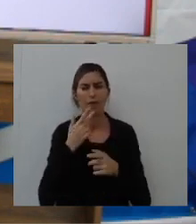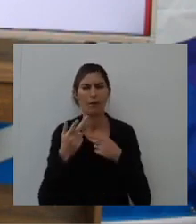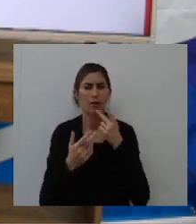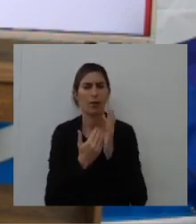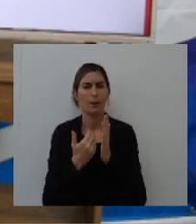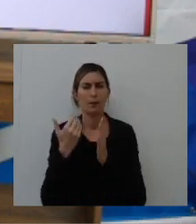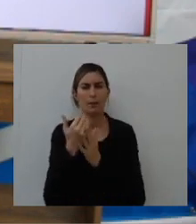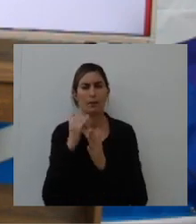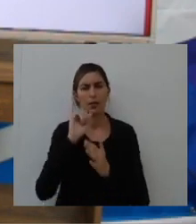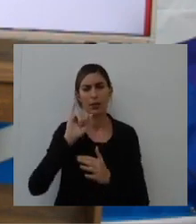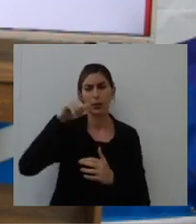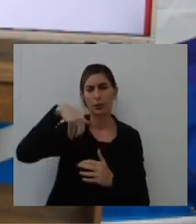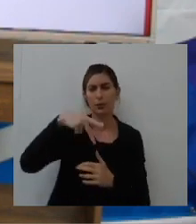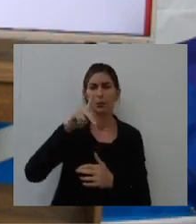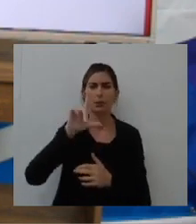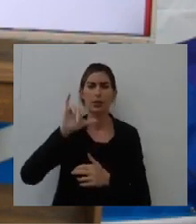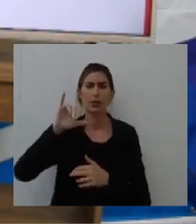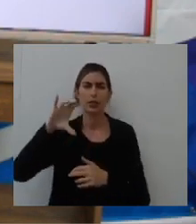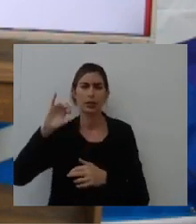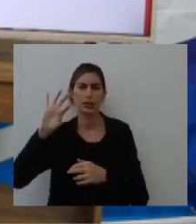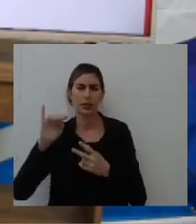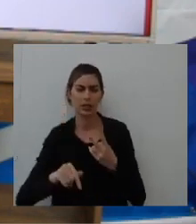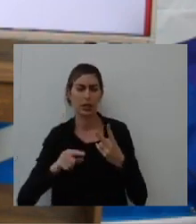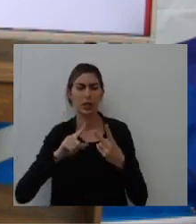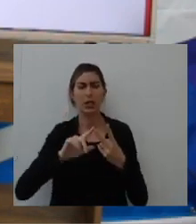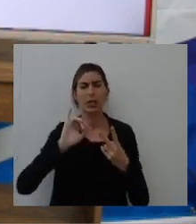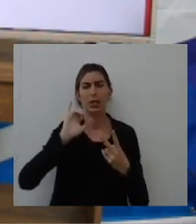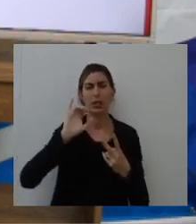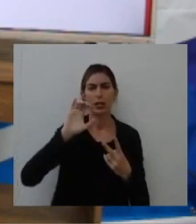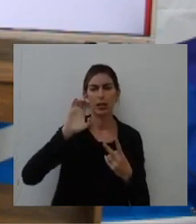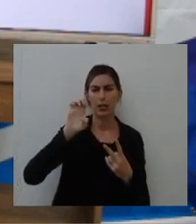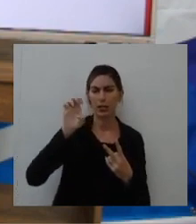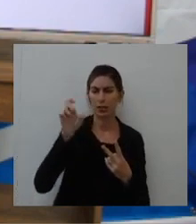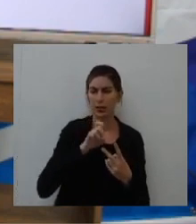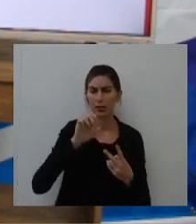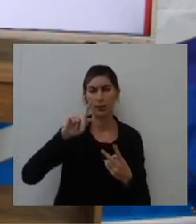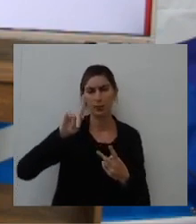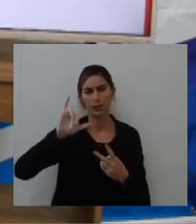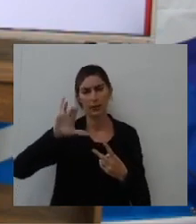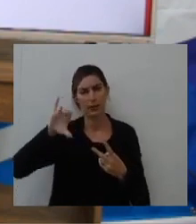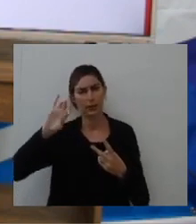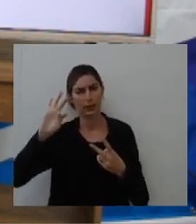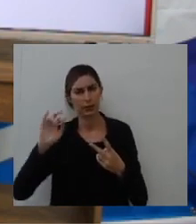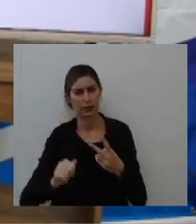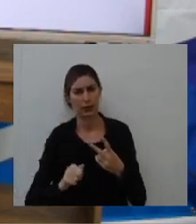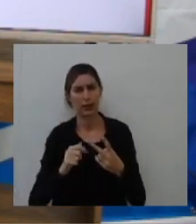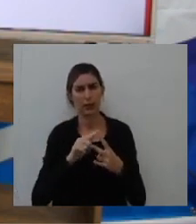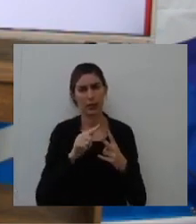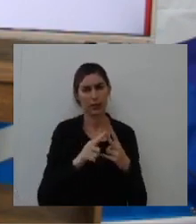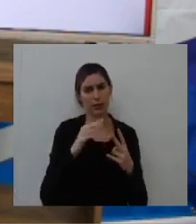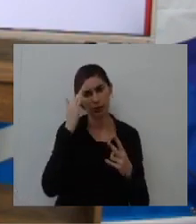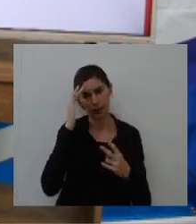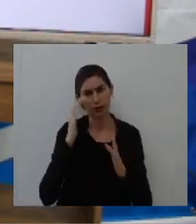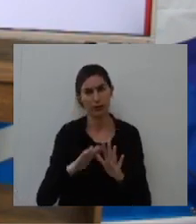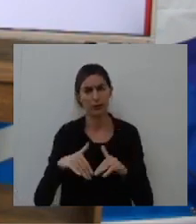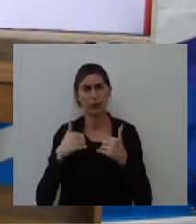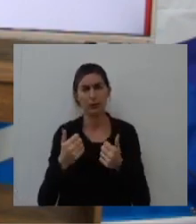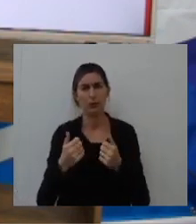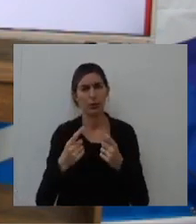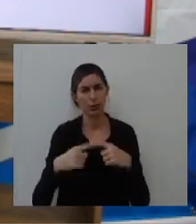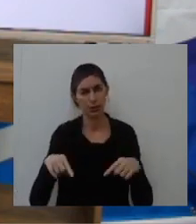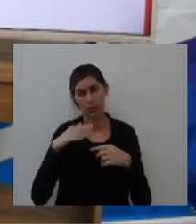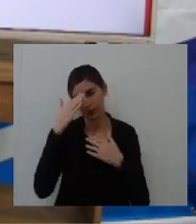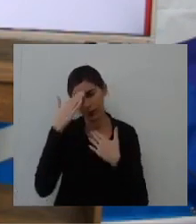mais sobre implícita e explícita para meus alunos do nono A e nono B, para que eles compreendessem um pouco mais. Maravilhosa aula! Nossa,